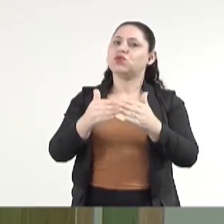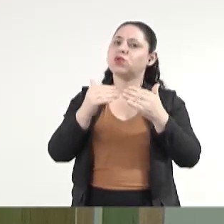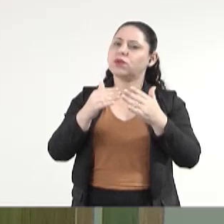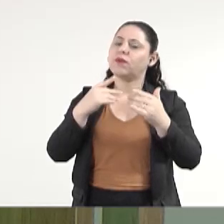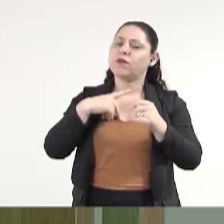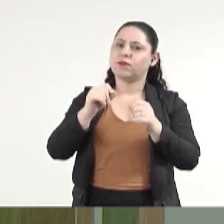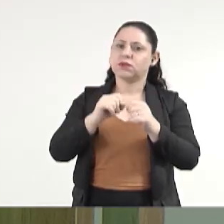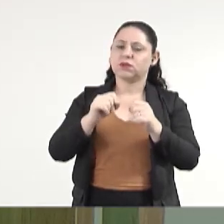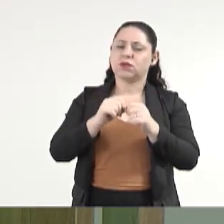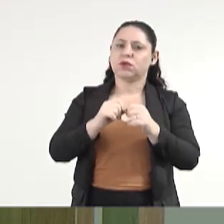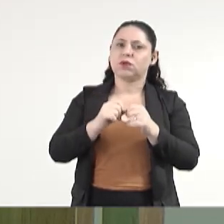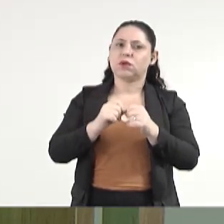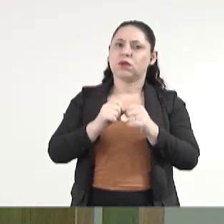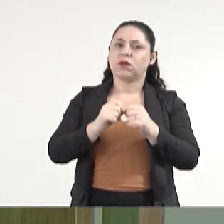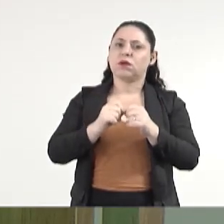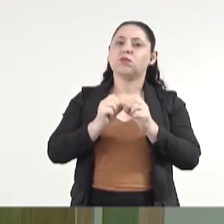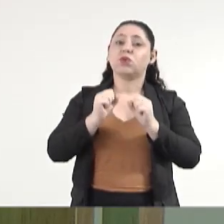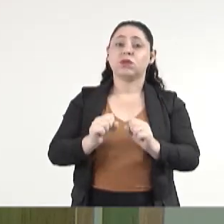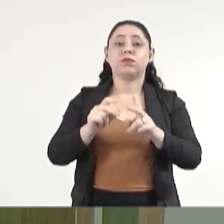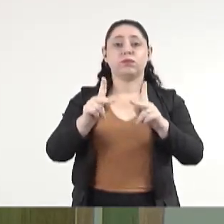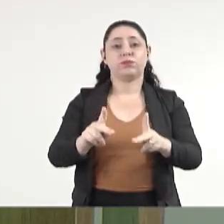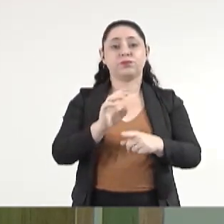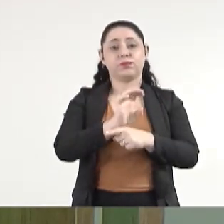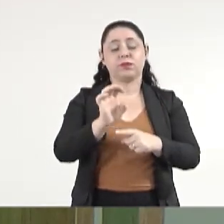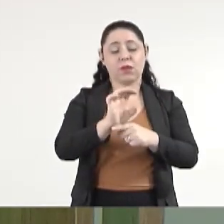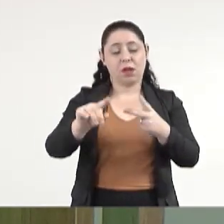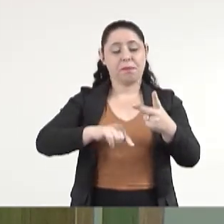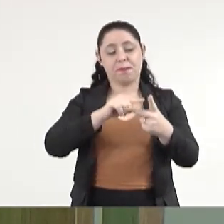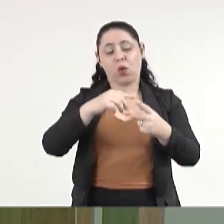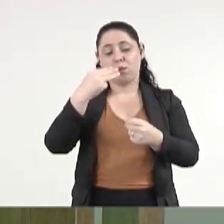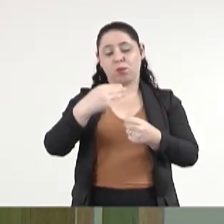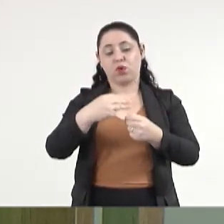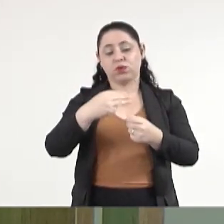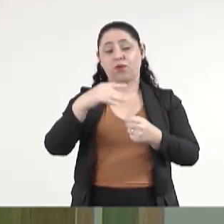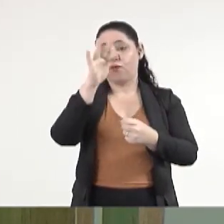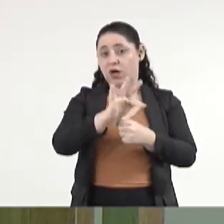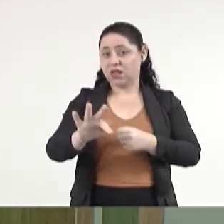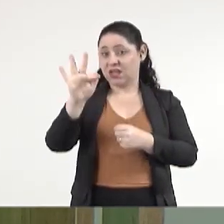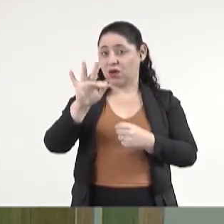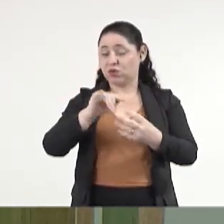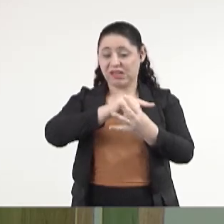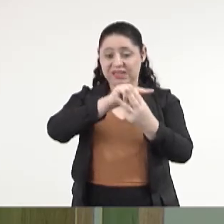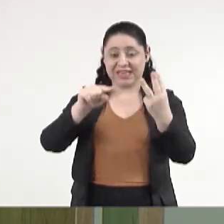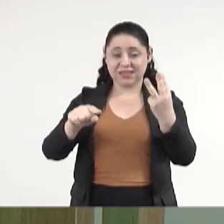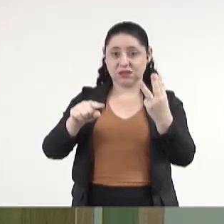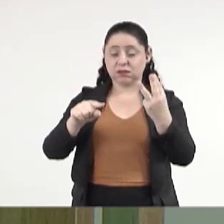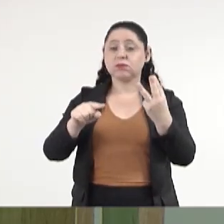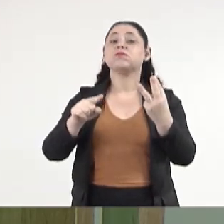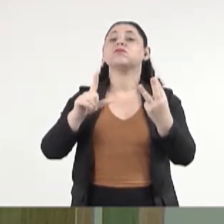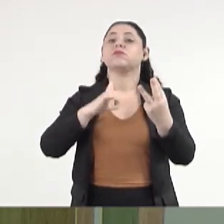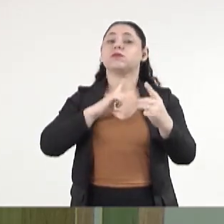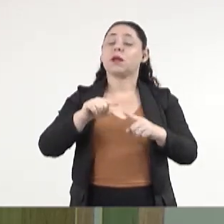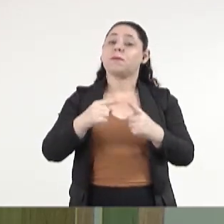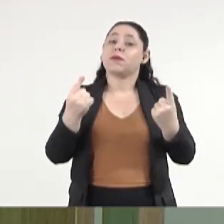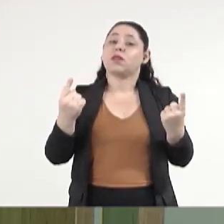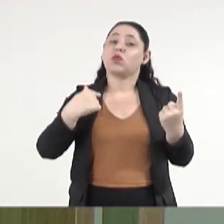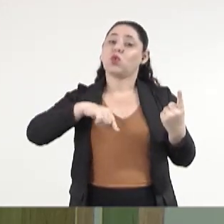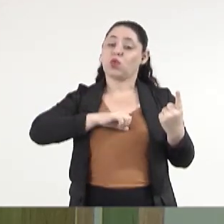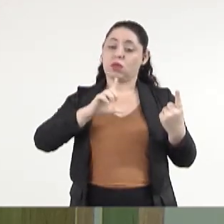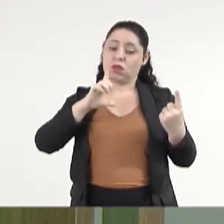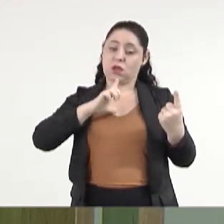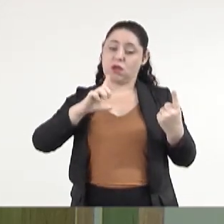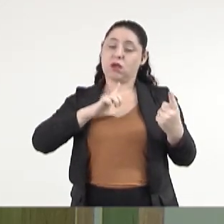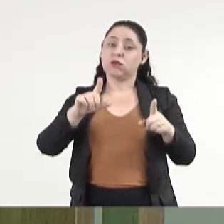dar os encaminhamentos ao poder público estadual, ao poder público municipal, ao poder público federal. Mas